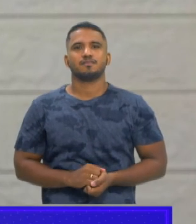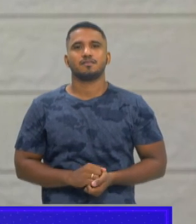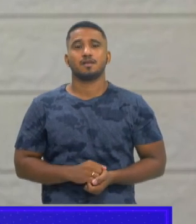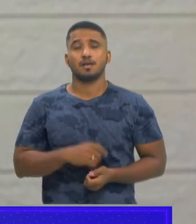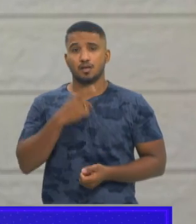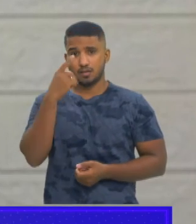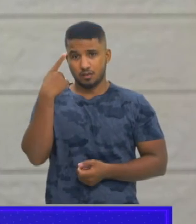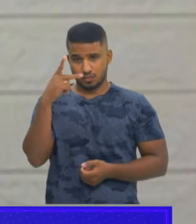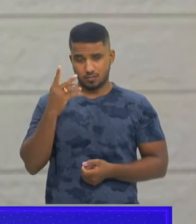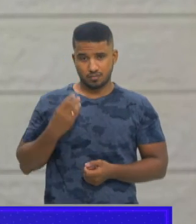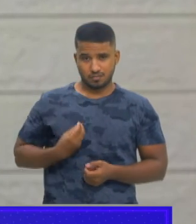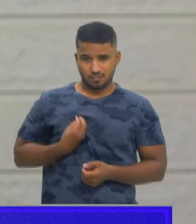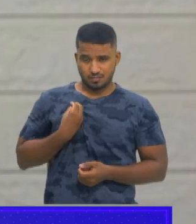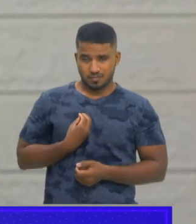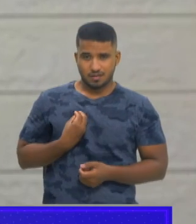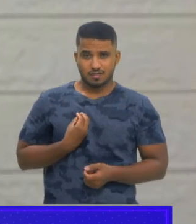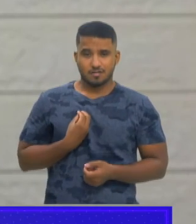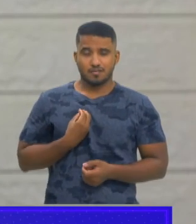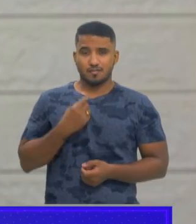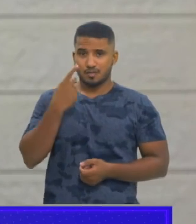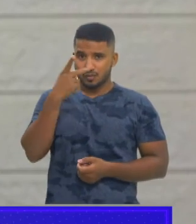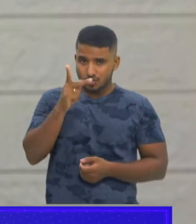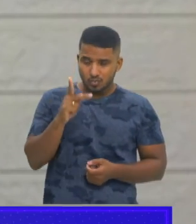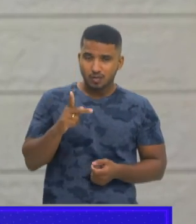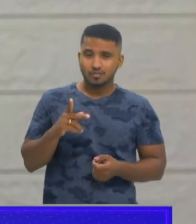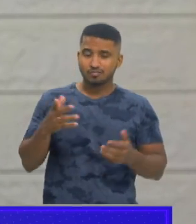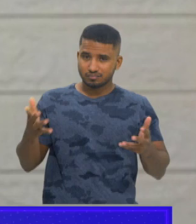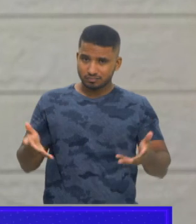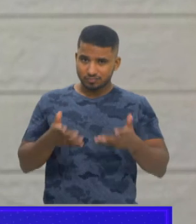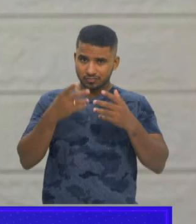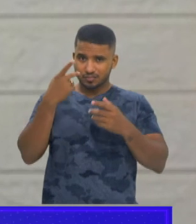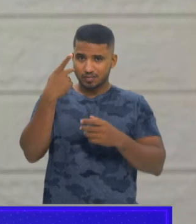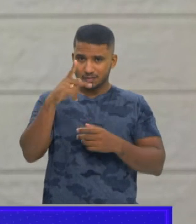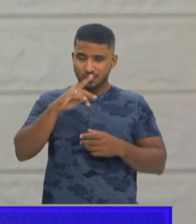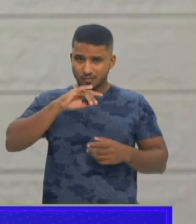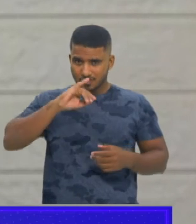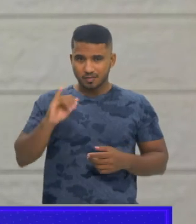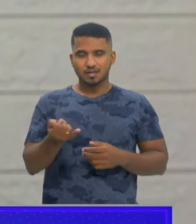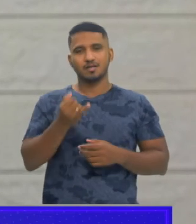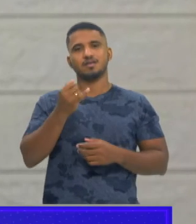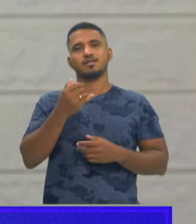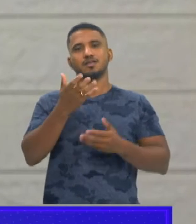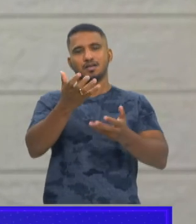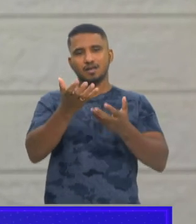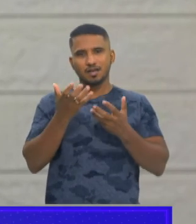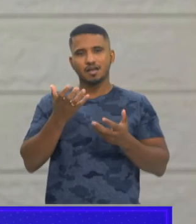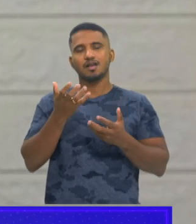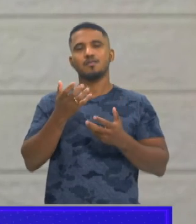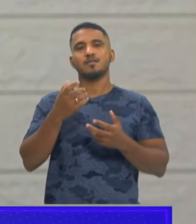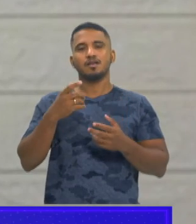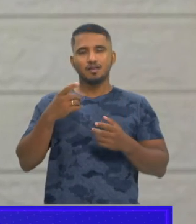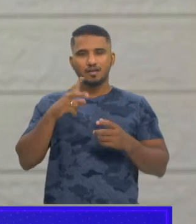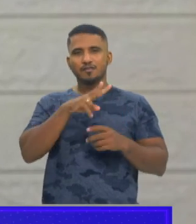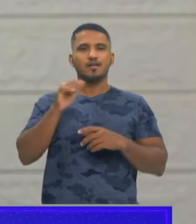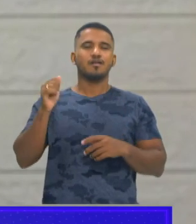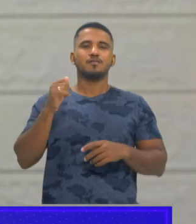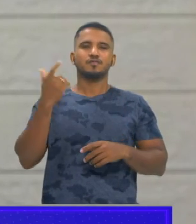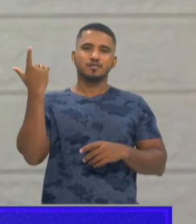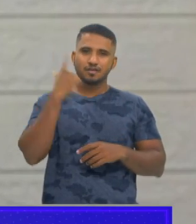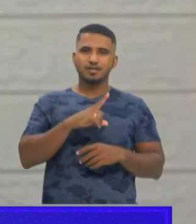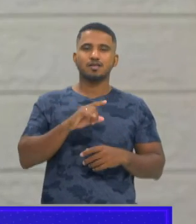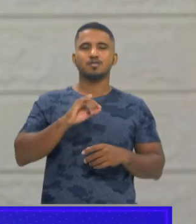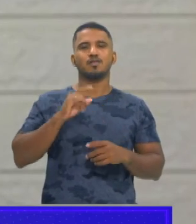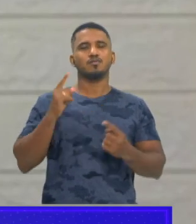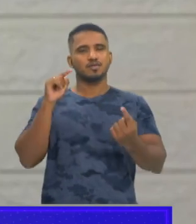participação, com a sua promoção e com a sua oportunidade, iremos conseguir atingir esses objetivos. Eu,